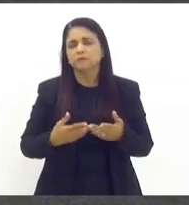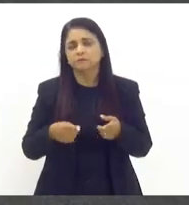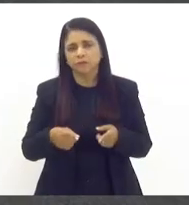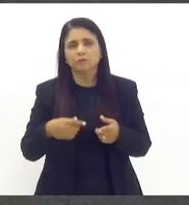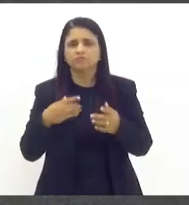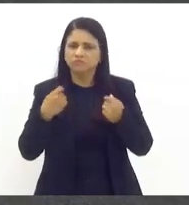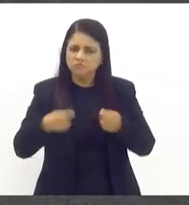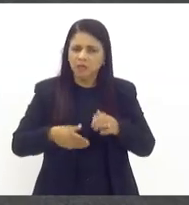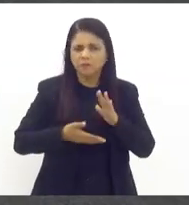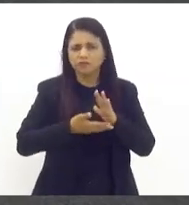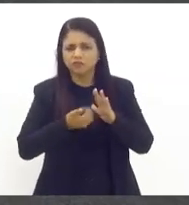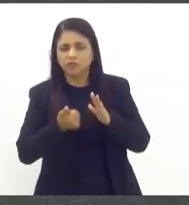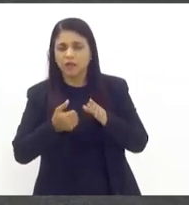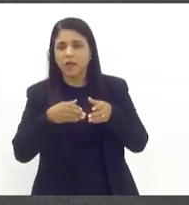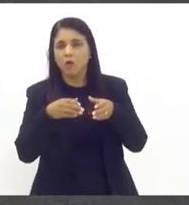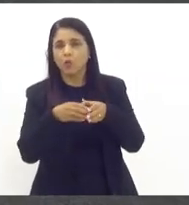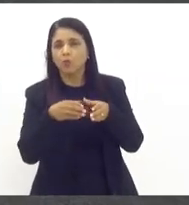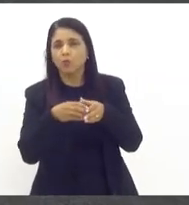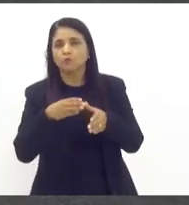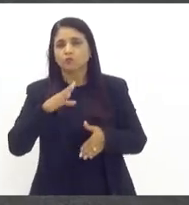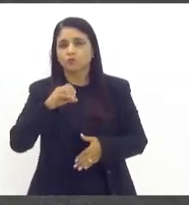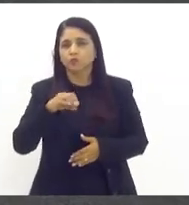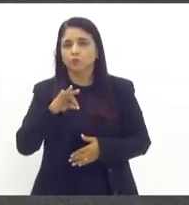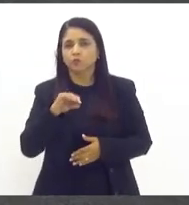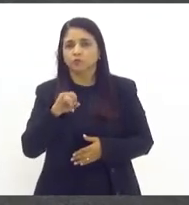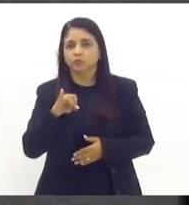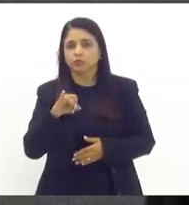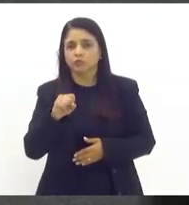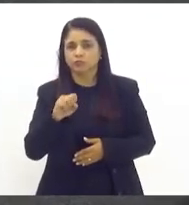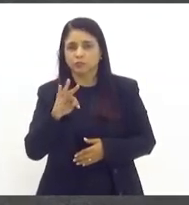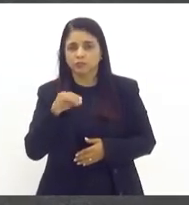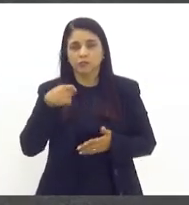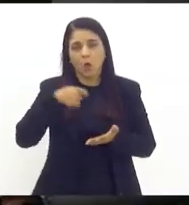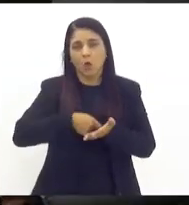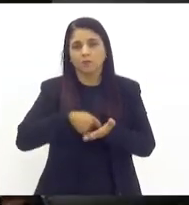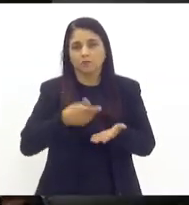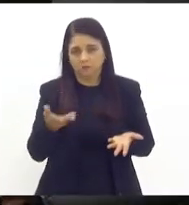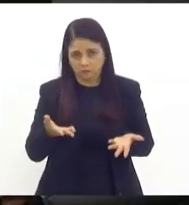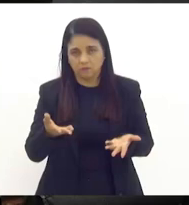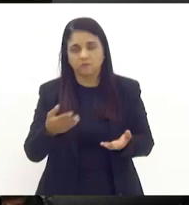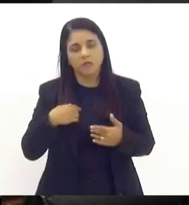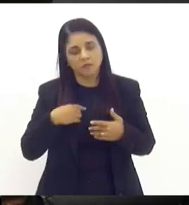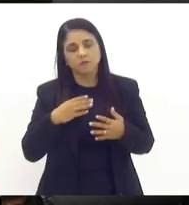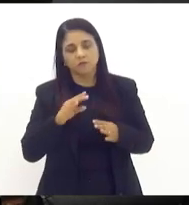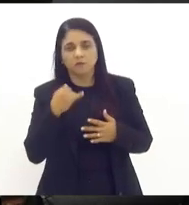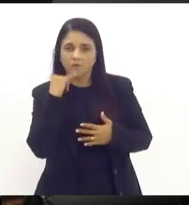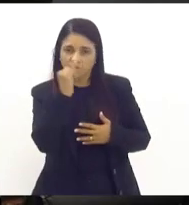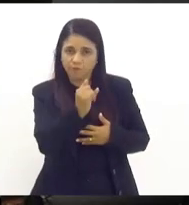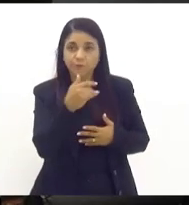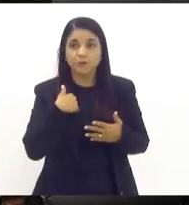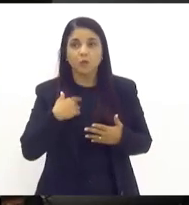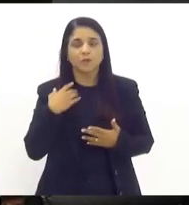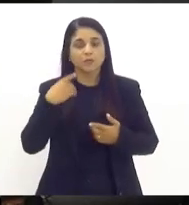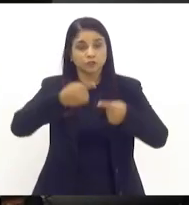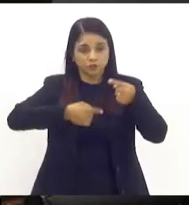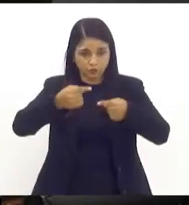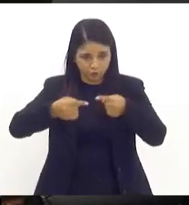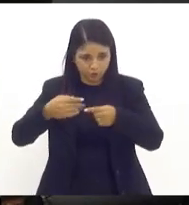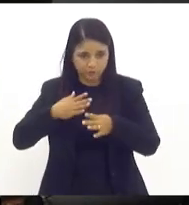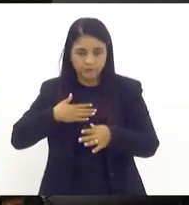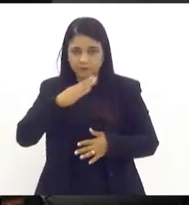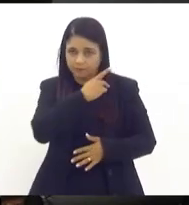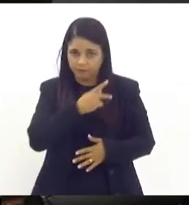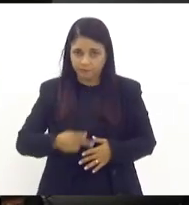os alunos cotistas dessa obrigatoriedade Obrigada Presidente era isso que eu queria poar para discutir presidente Presidente